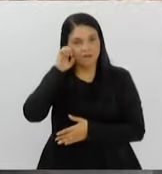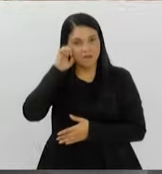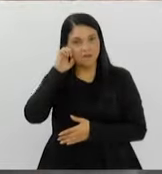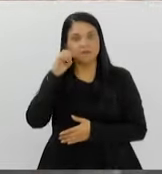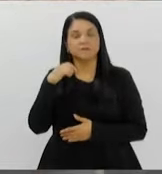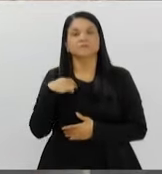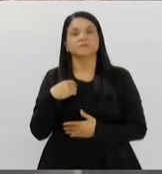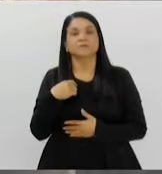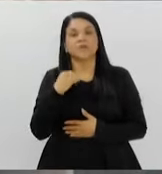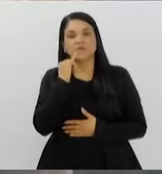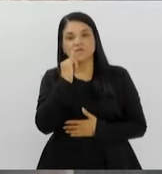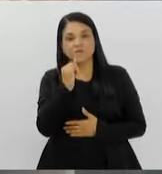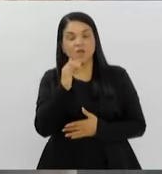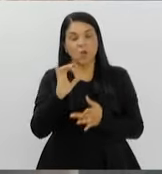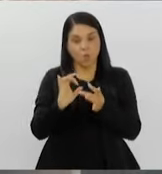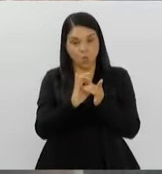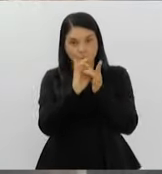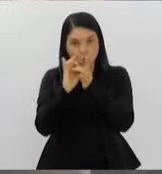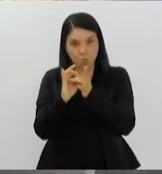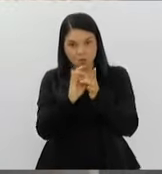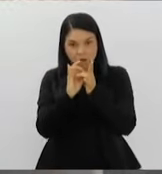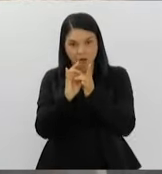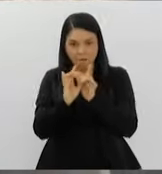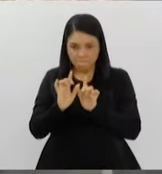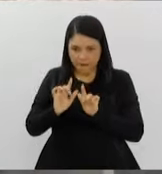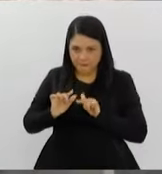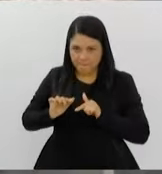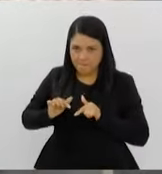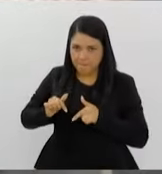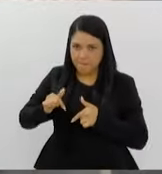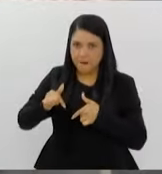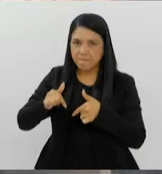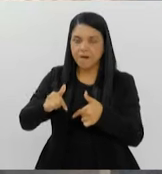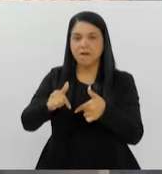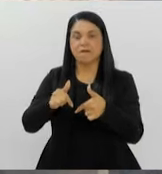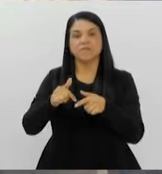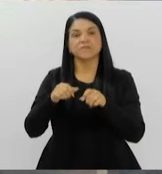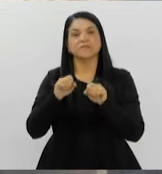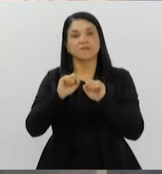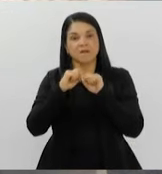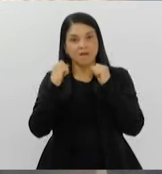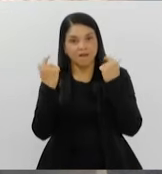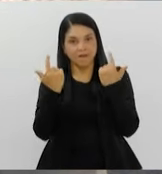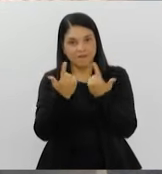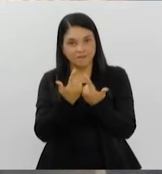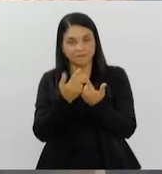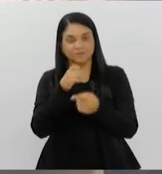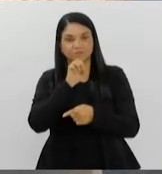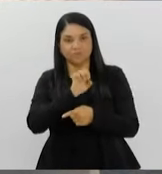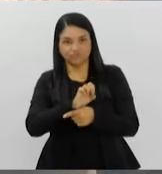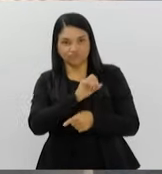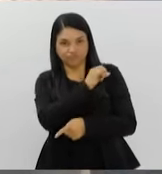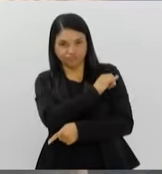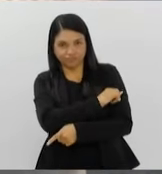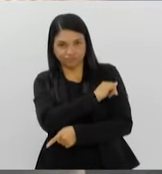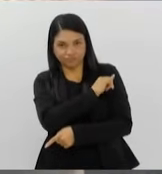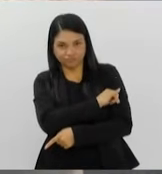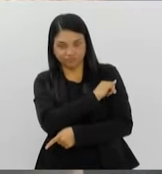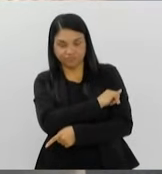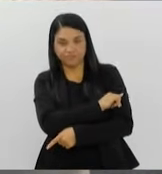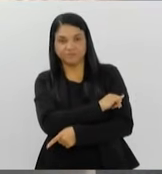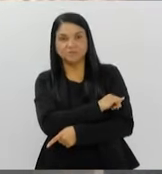dizer que a União faz a força e que a Assembleia do Estado do Rio de Janeiro tem